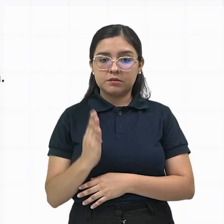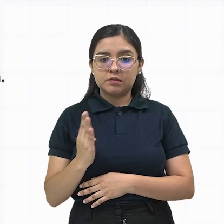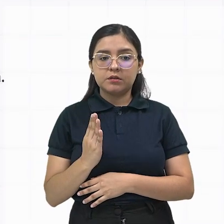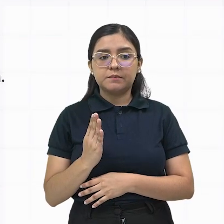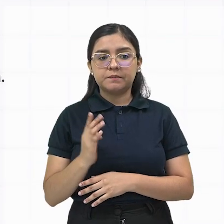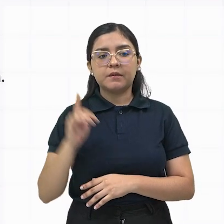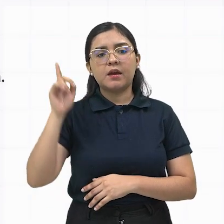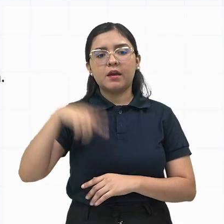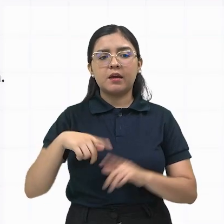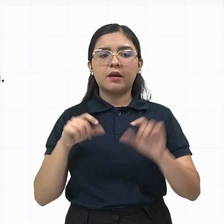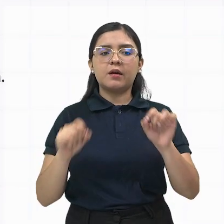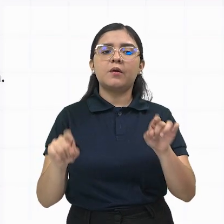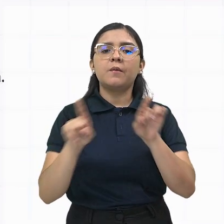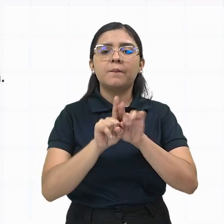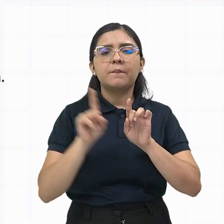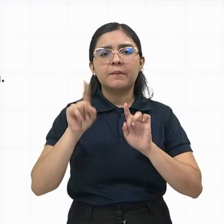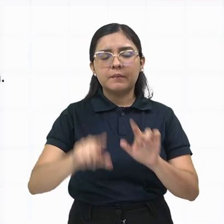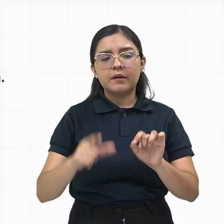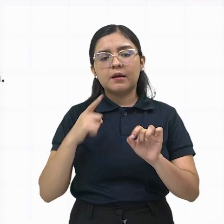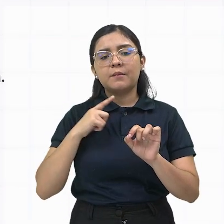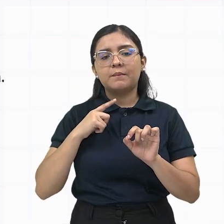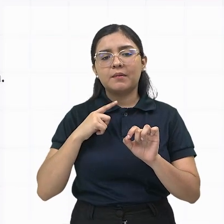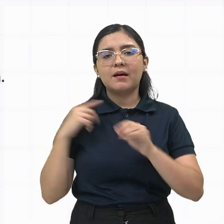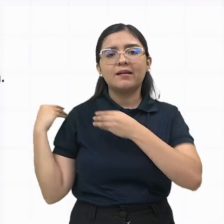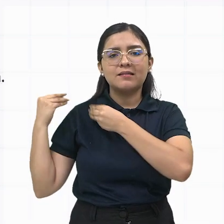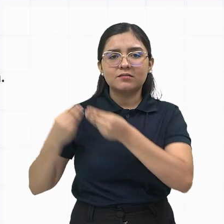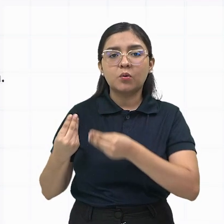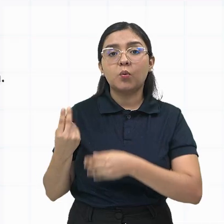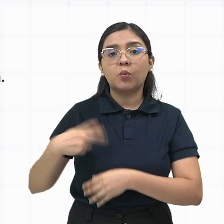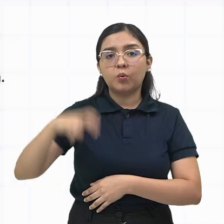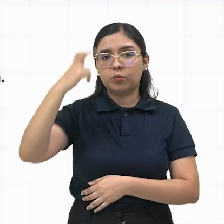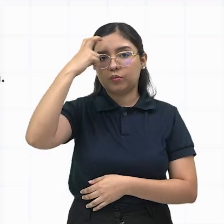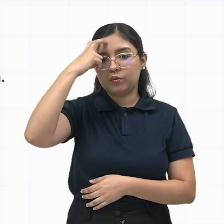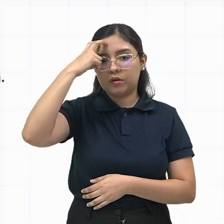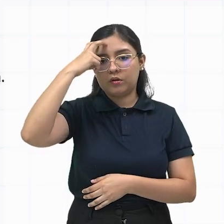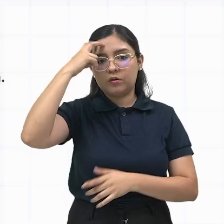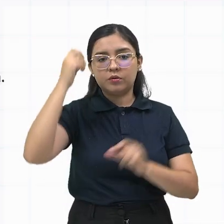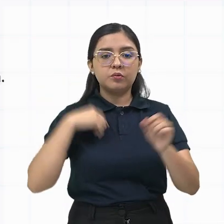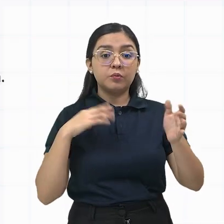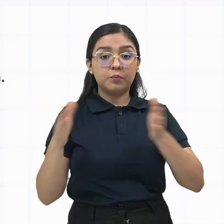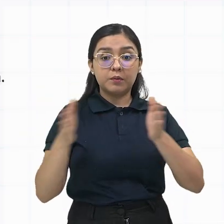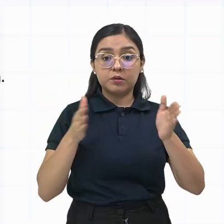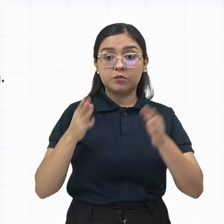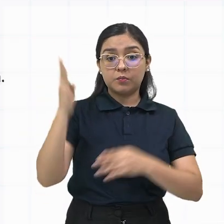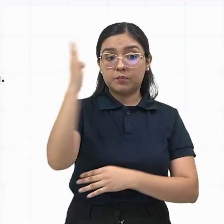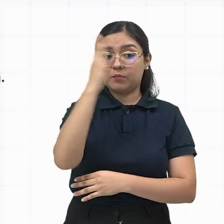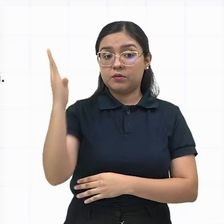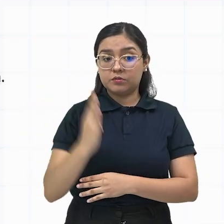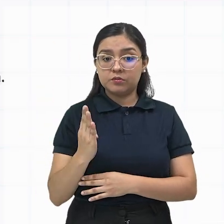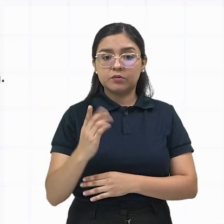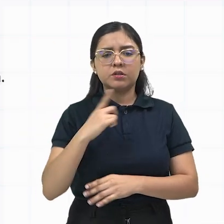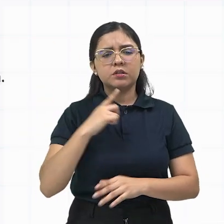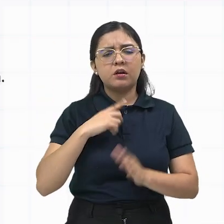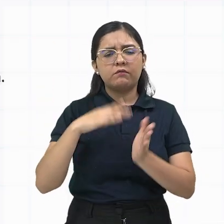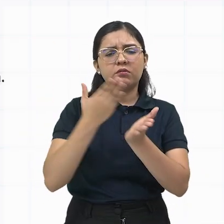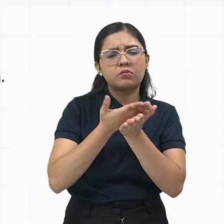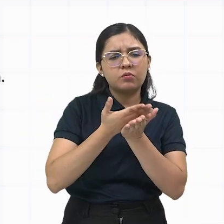elas são consideradas uma herança cultural do período em que o Brasil estava